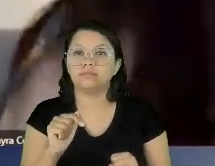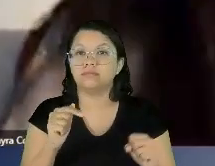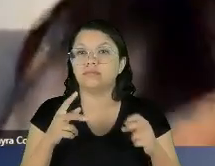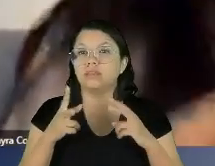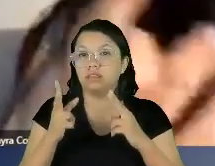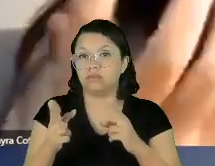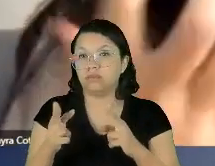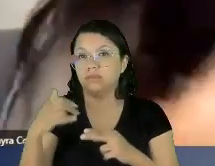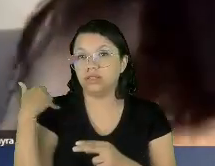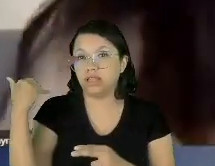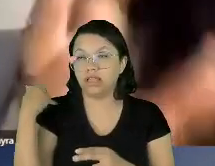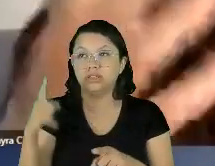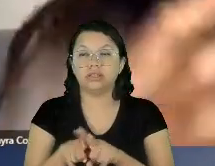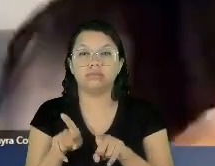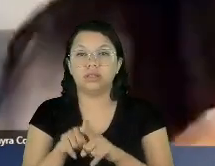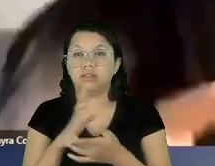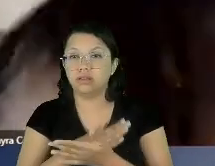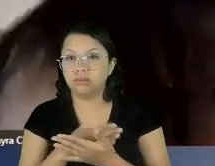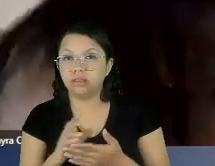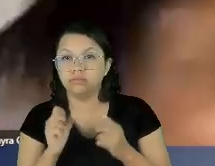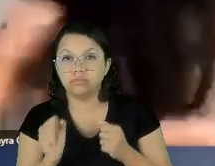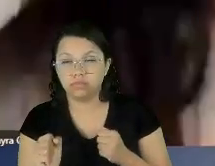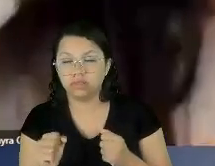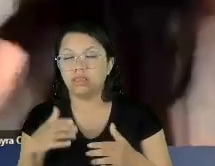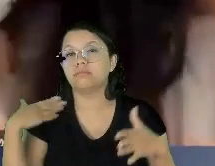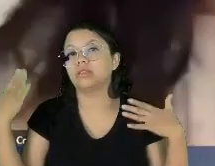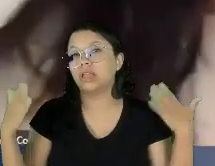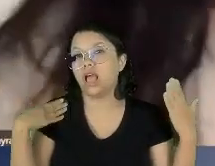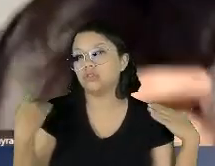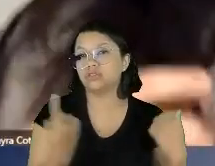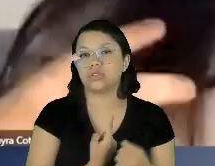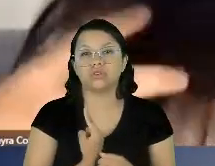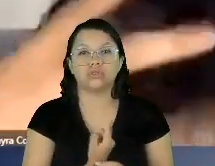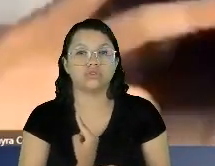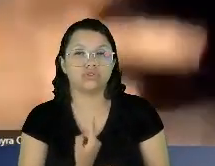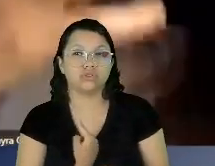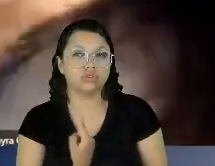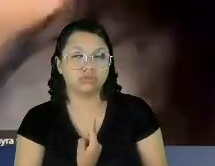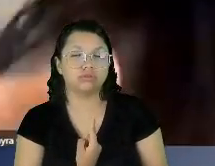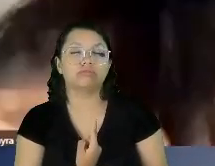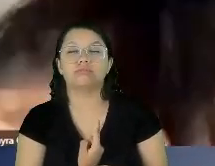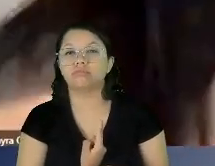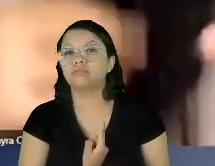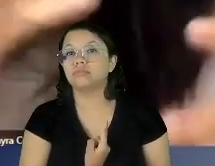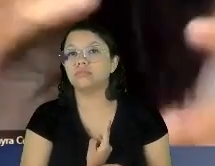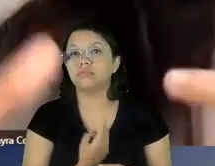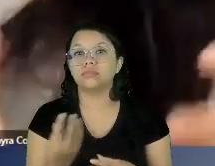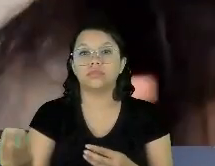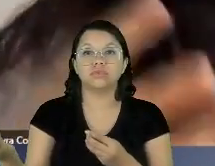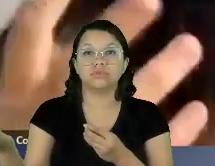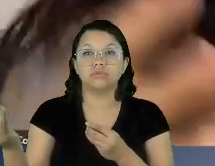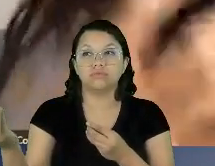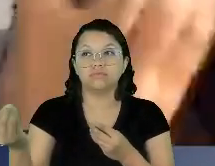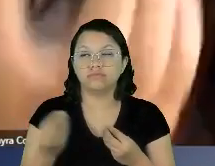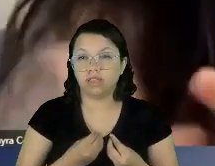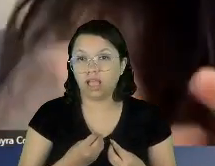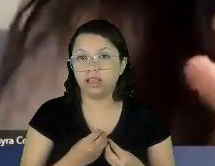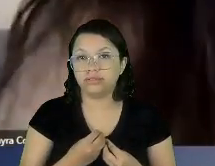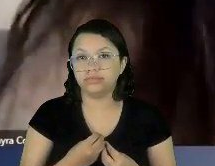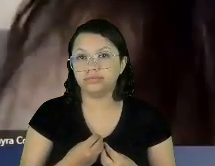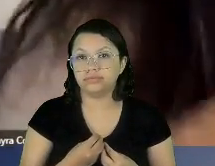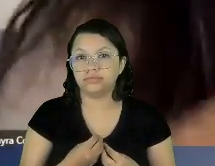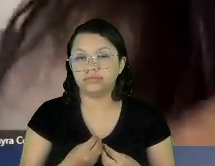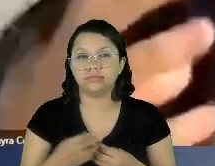as meninas que na mesma idade também começam a poder andar sozinhas na rua, a estar desacompanhadas, isso